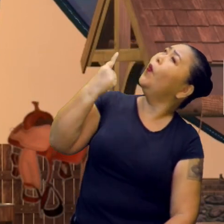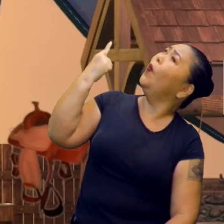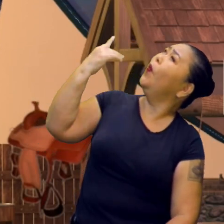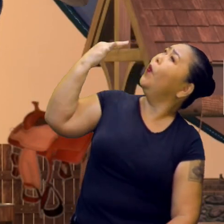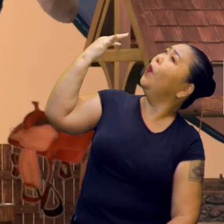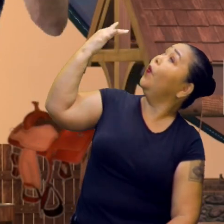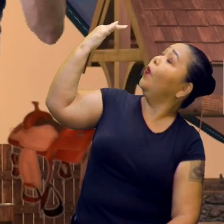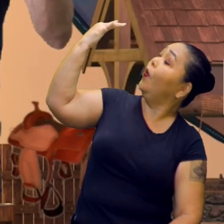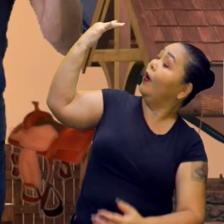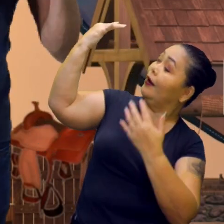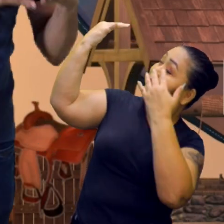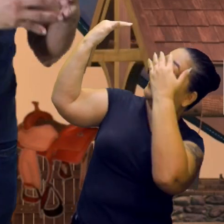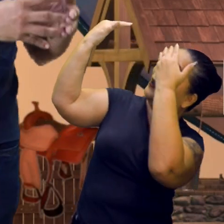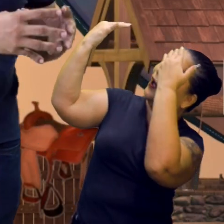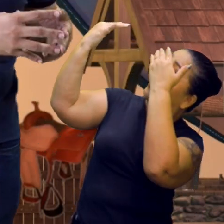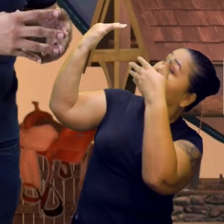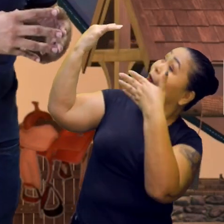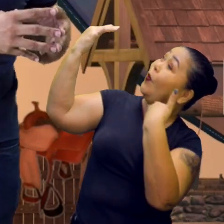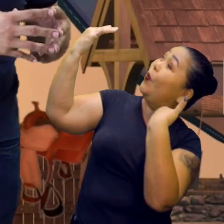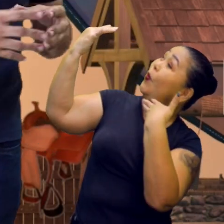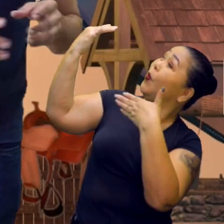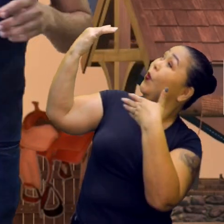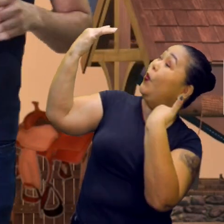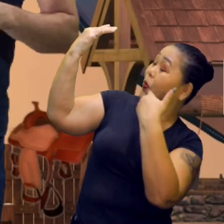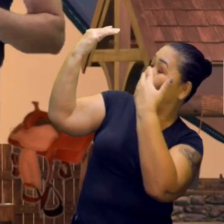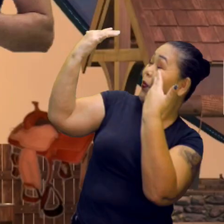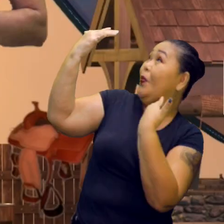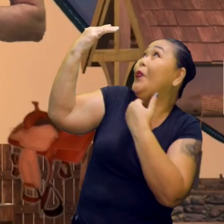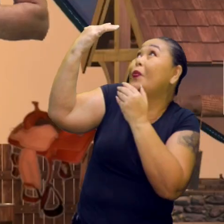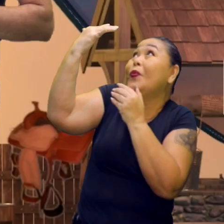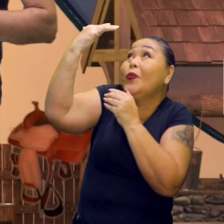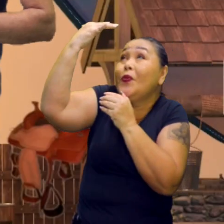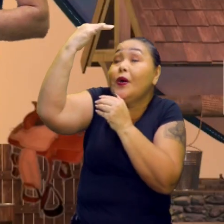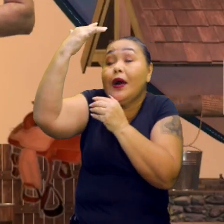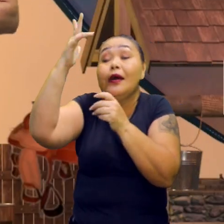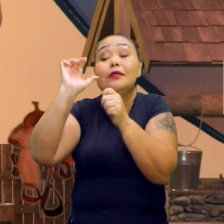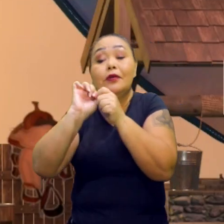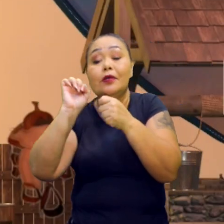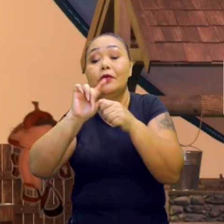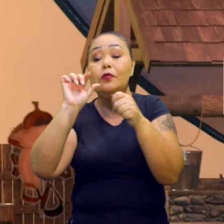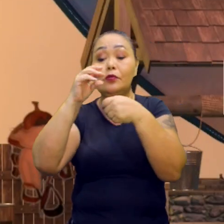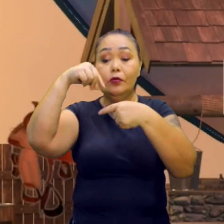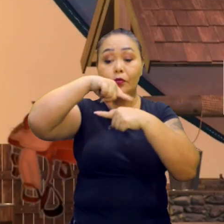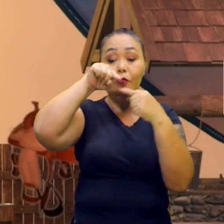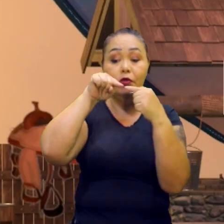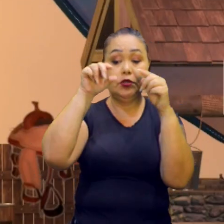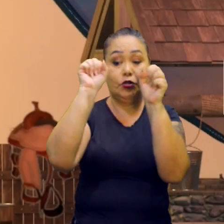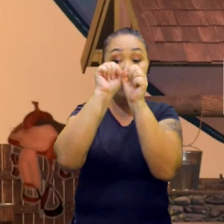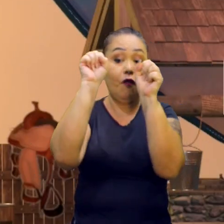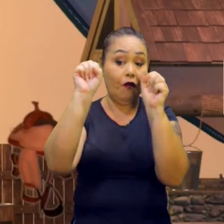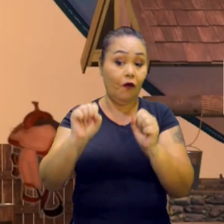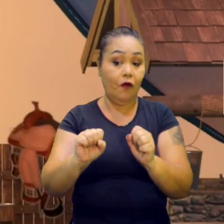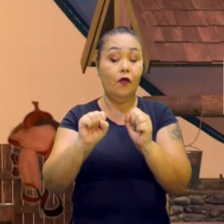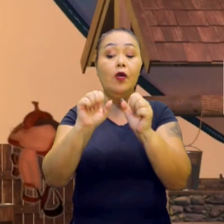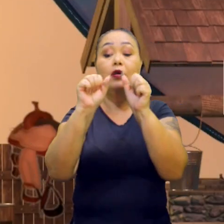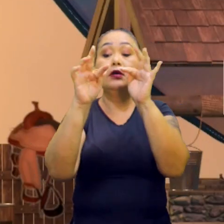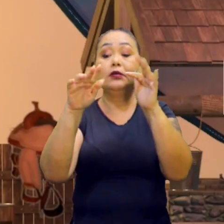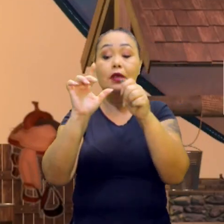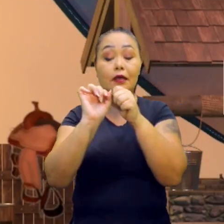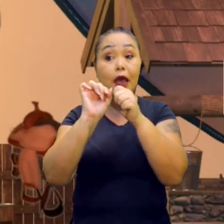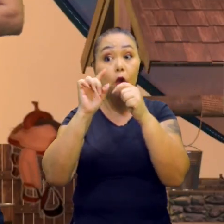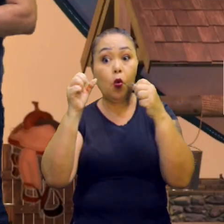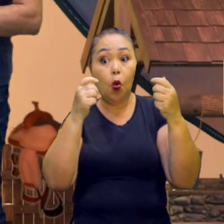sombreamento. Então, o objetivo de poda no SAF, quando a gente fala, está ligado ao controle de luz, entrada de